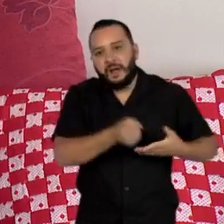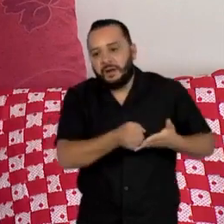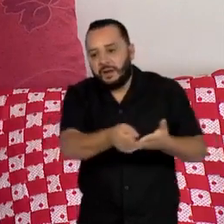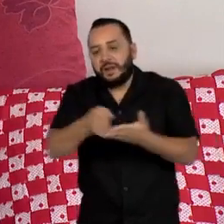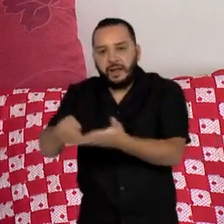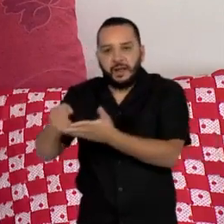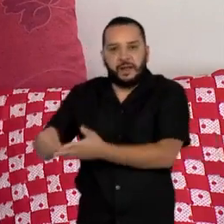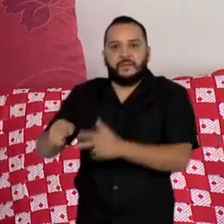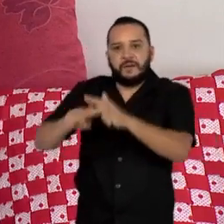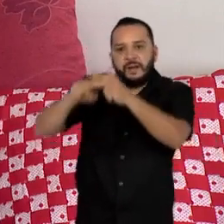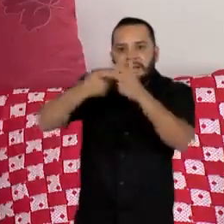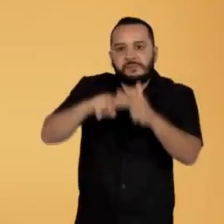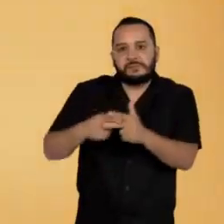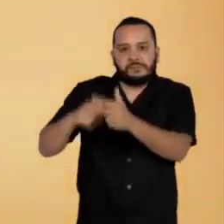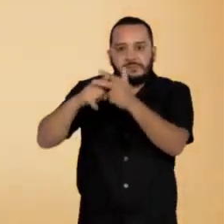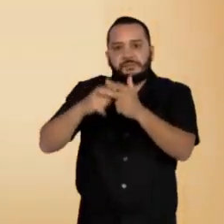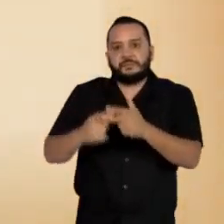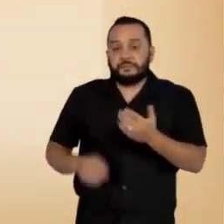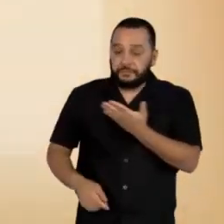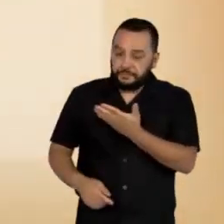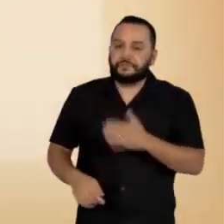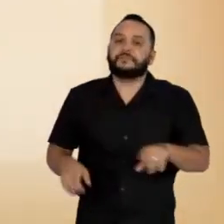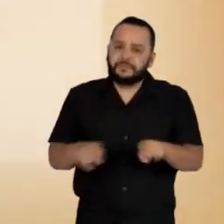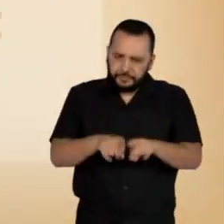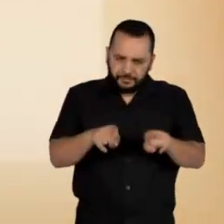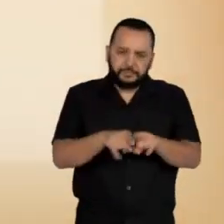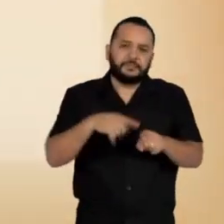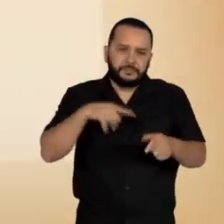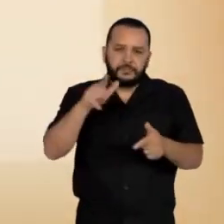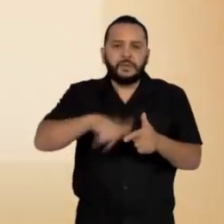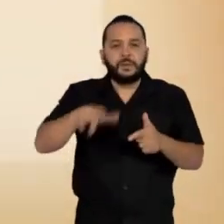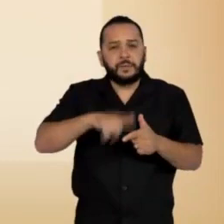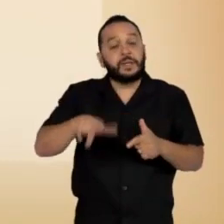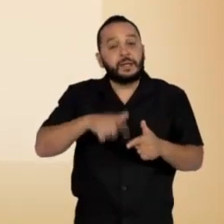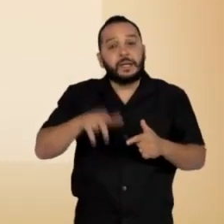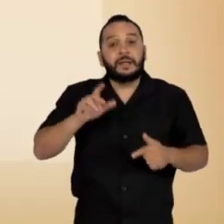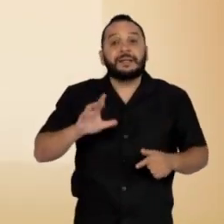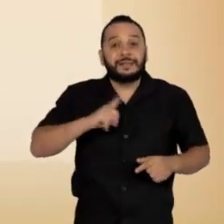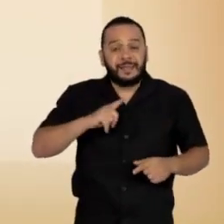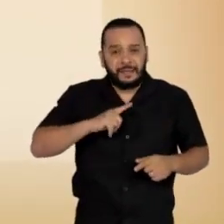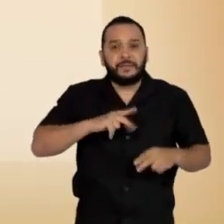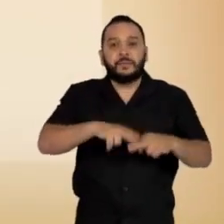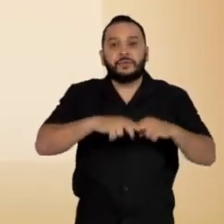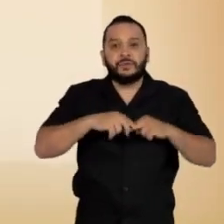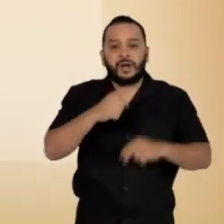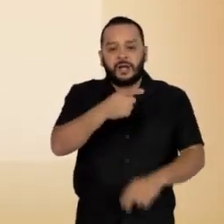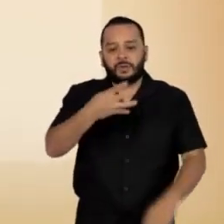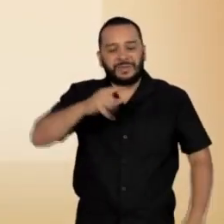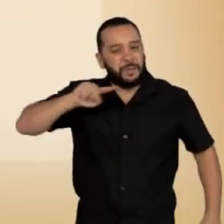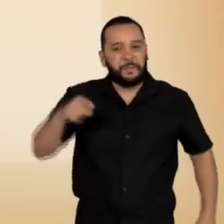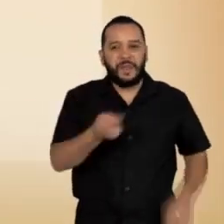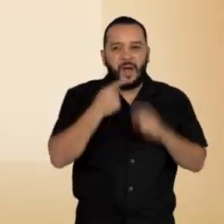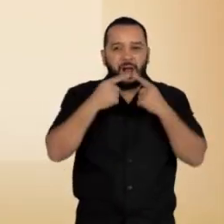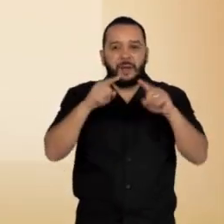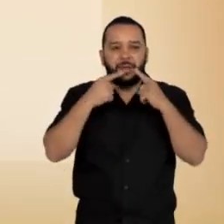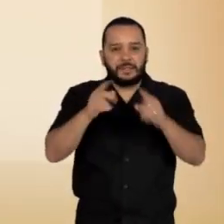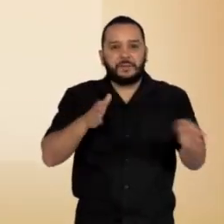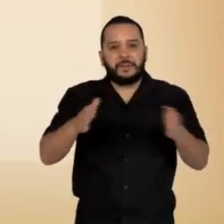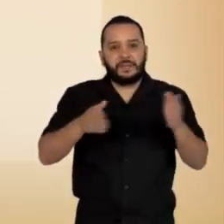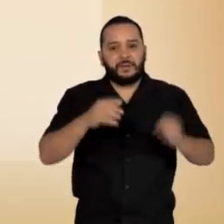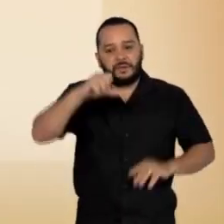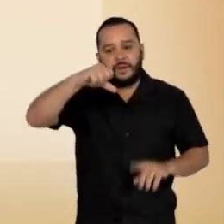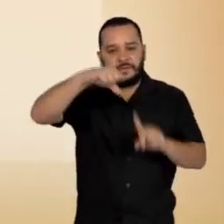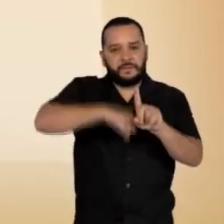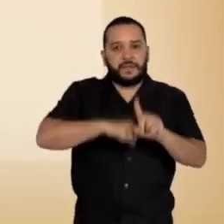de montagem dentro da arena. Problemas como o que Jupira enfrenta motivaram mais de 14 mil reclamações em 9 meses